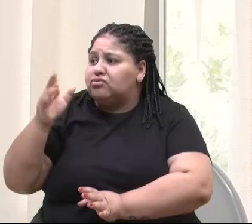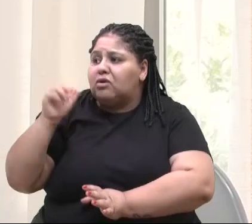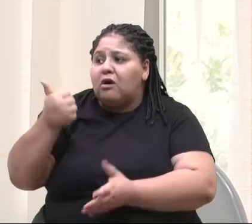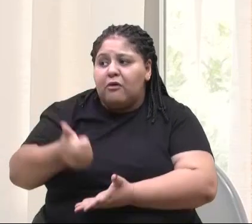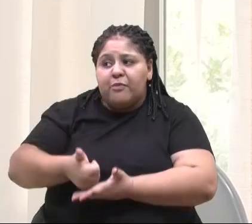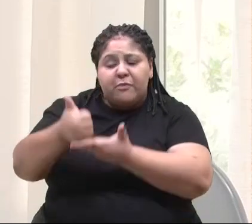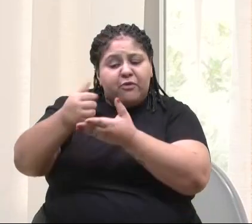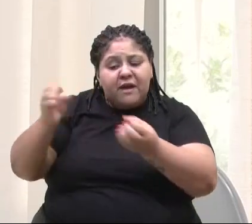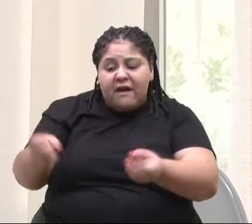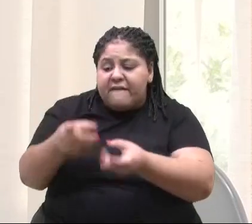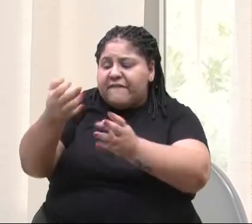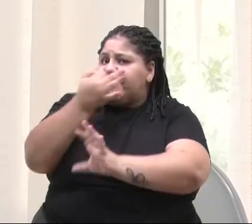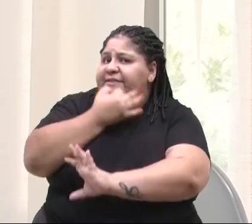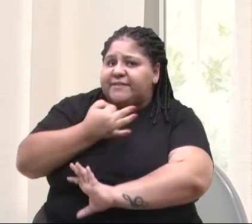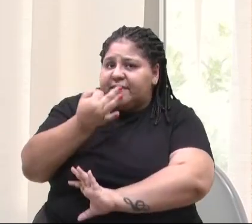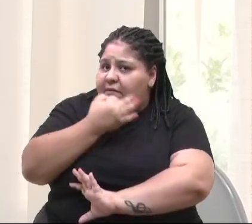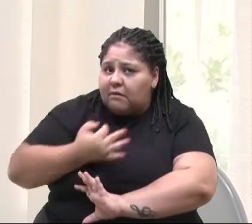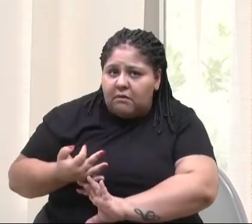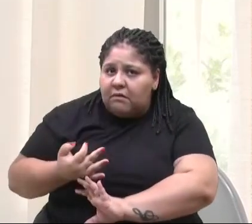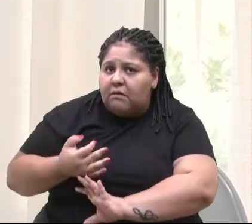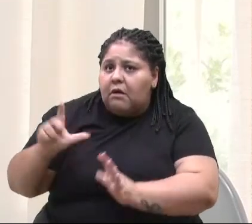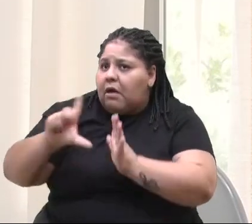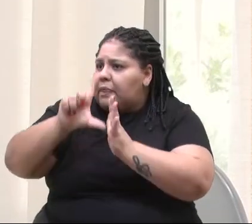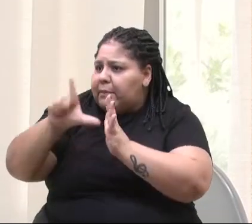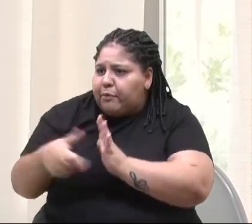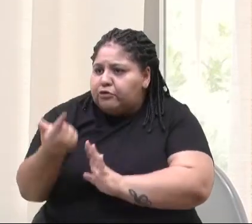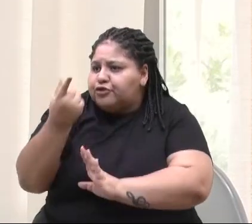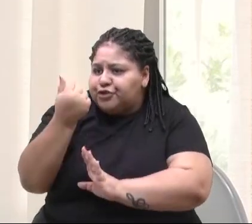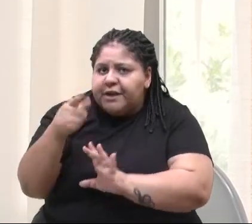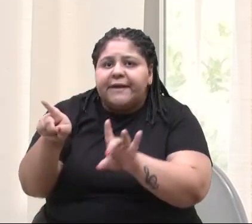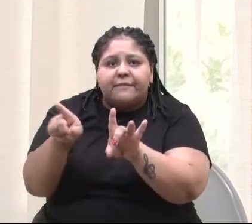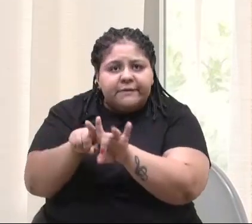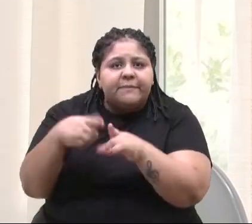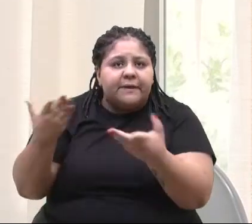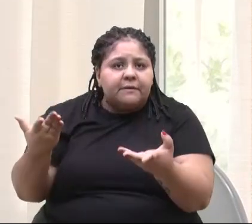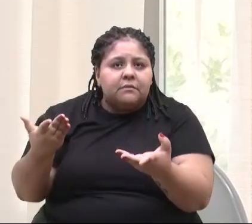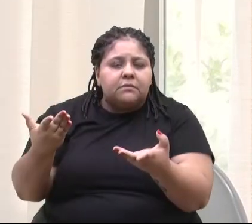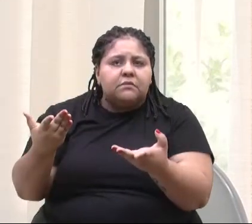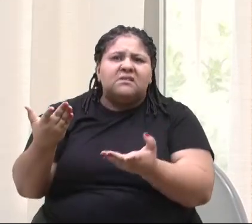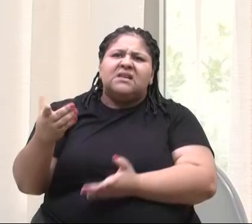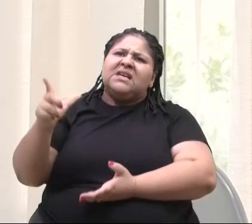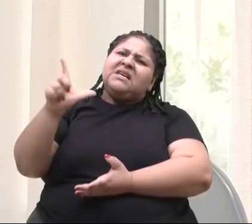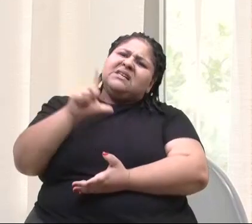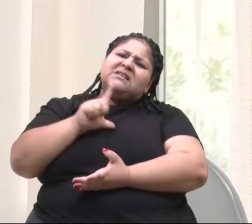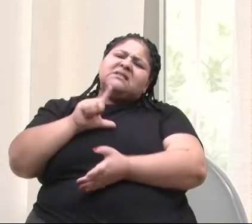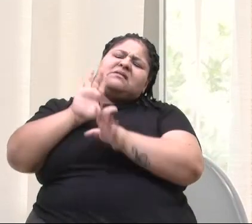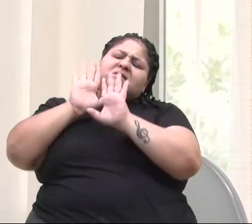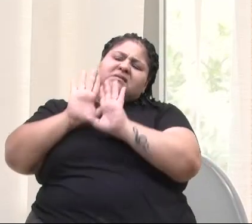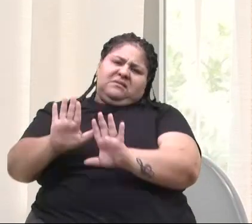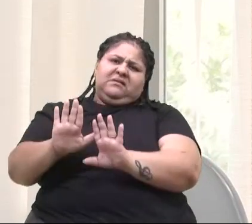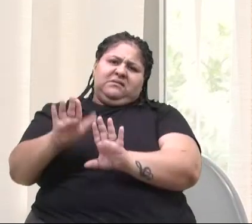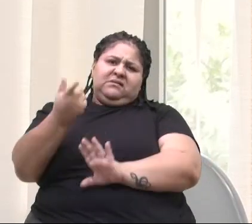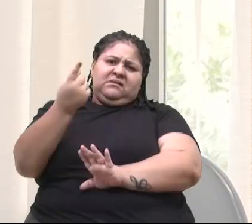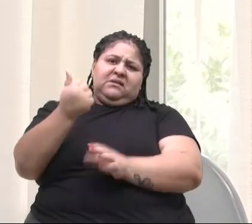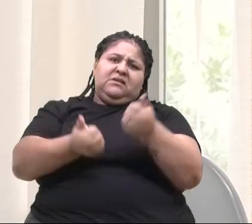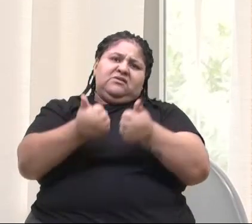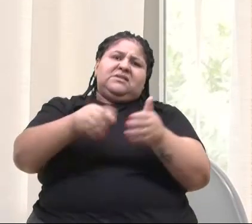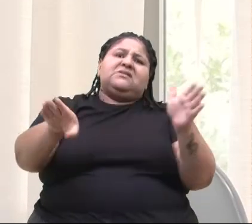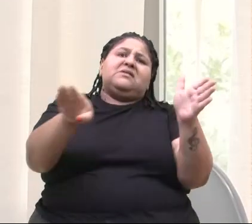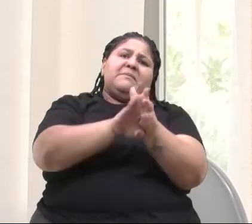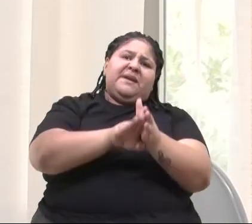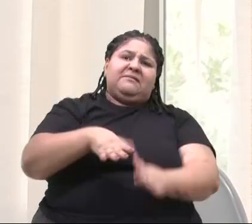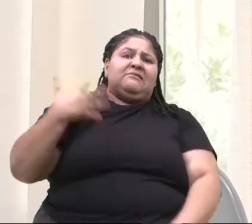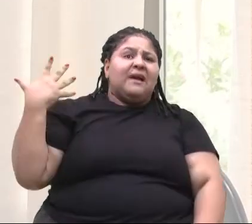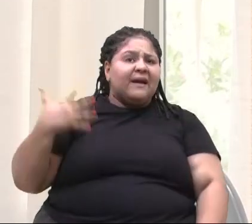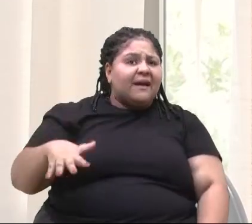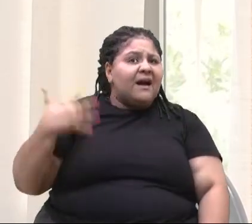Uva, ganhar lá, sei lá, o seu cachê, como é que funciona isso. Mas, né, deem uma trégua no estacionamento, porque é caro,